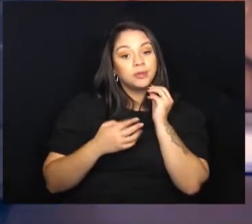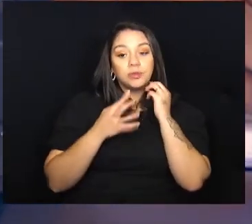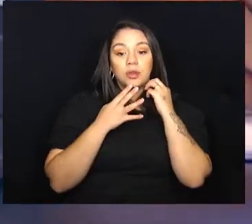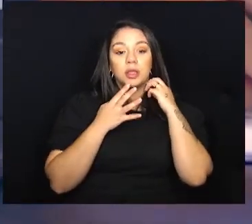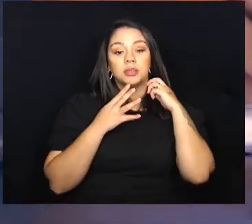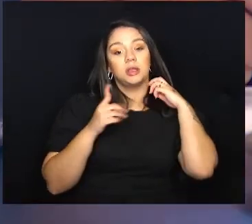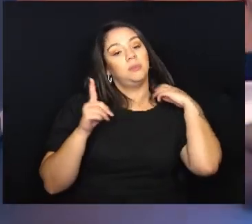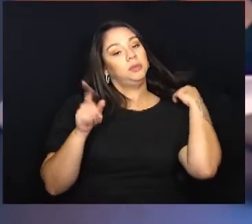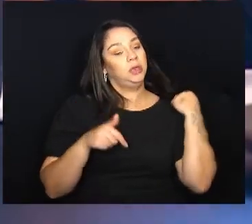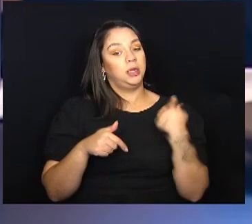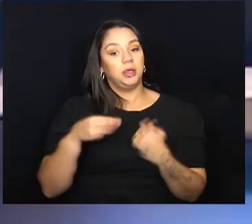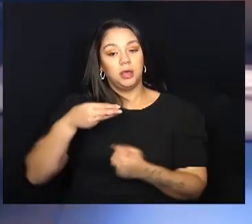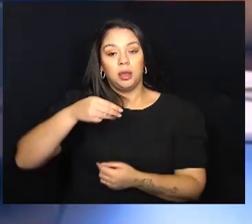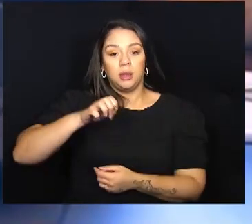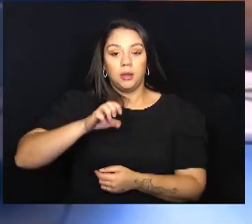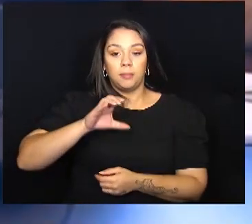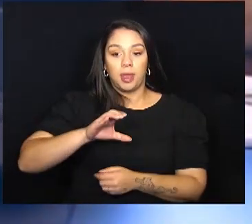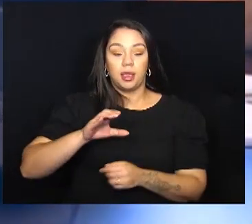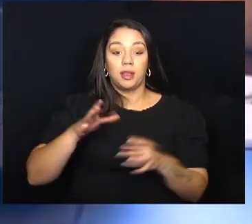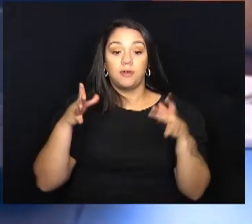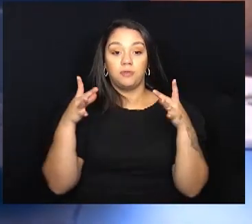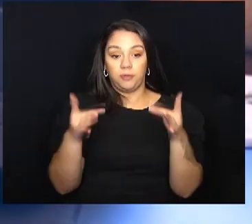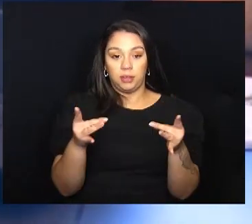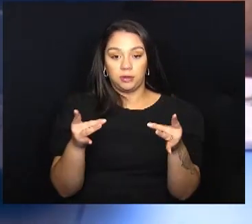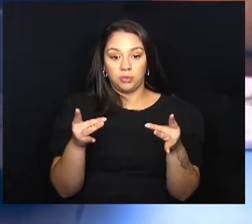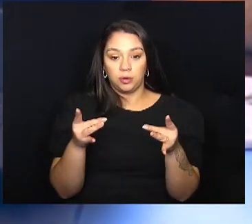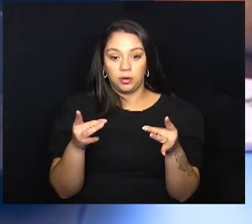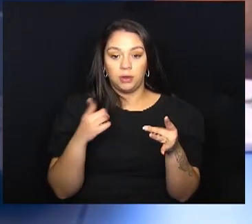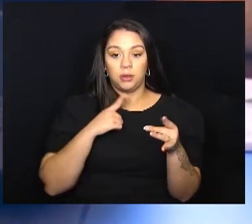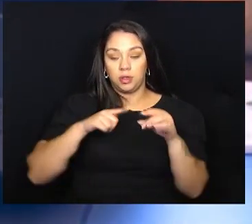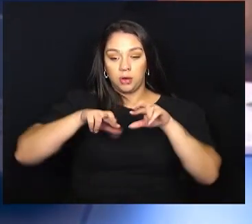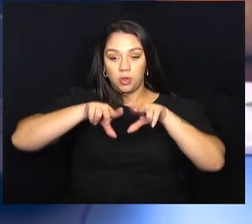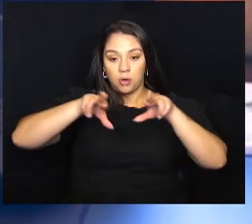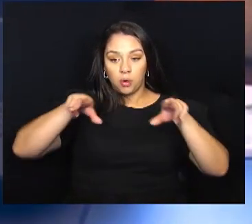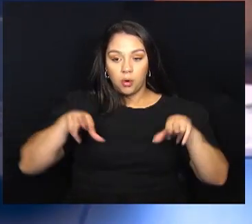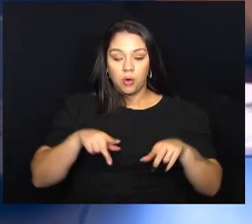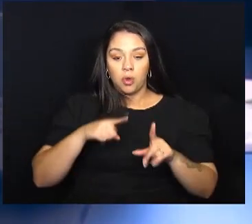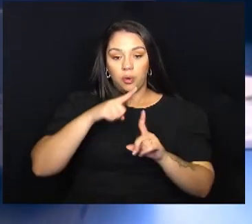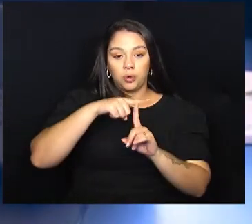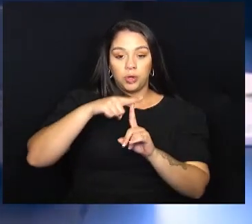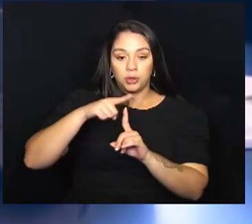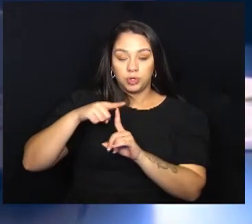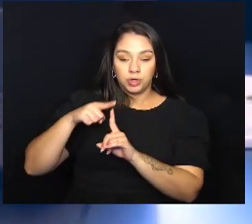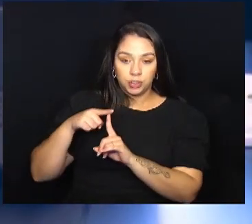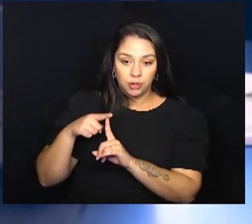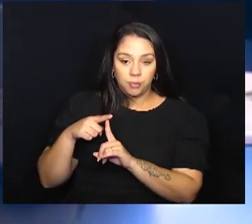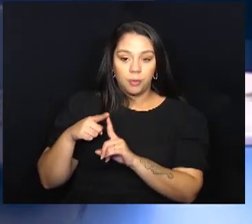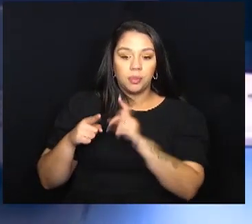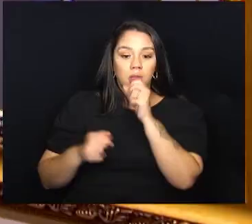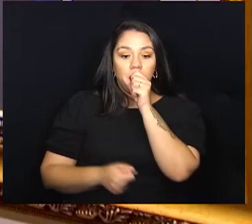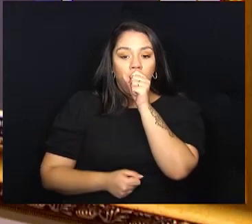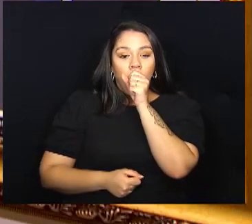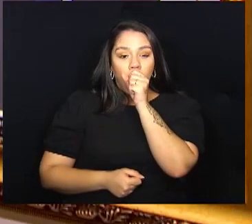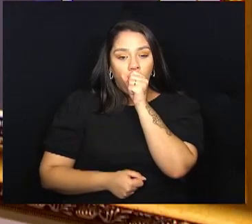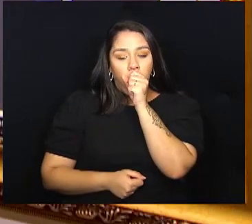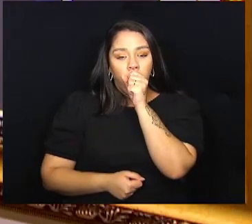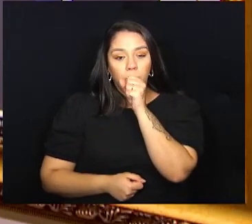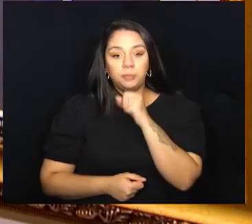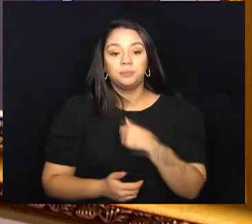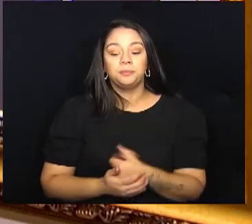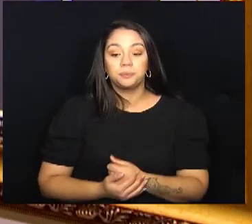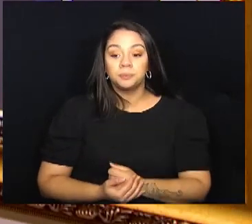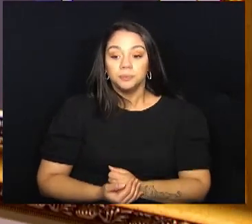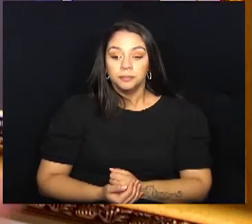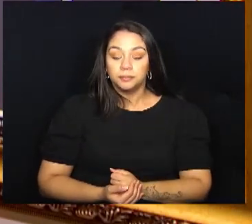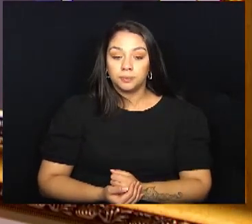ser o MECA fixo, com outros tipos de diversão, por isso MECA Parque. E é